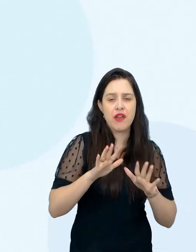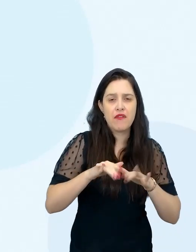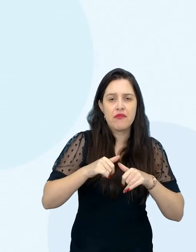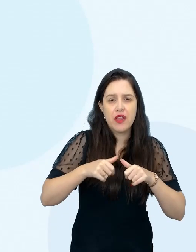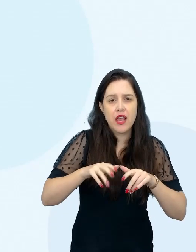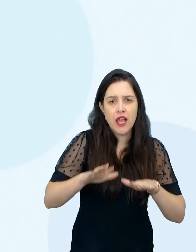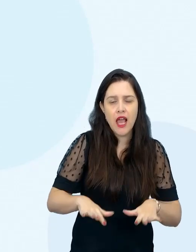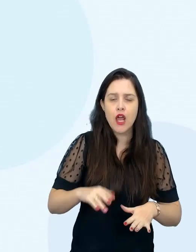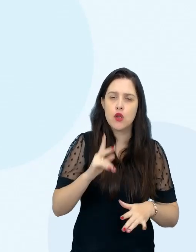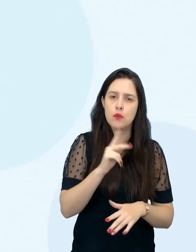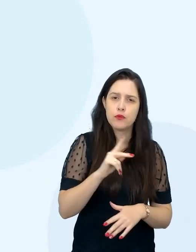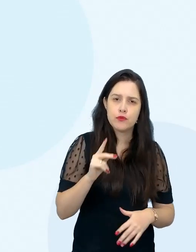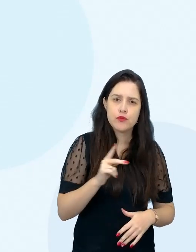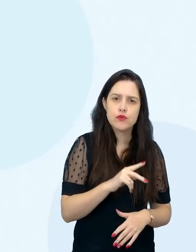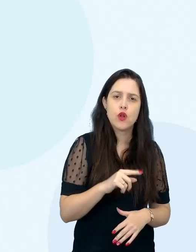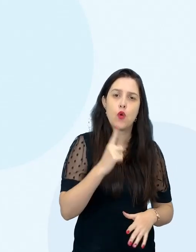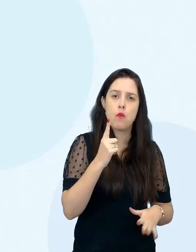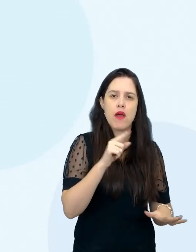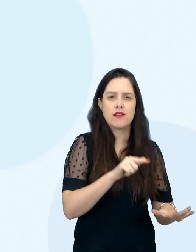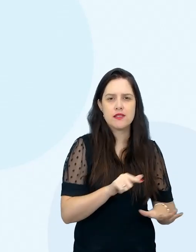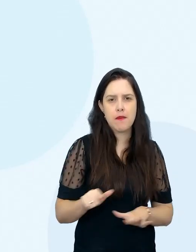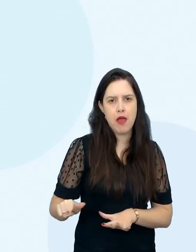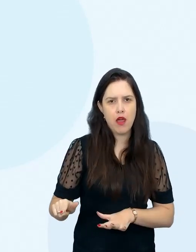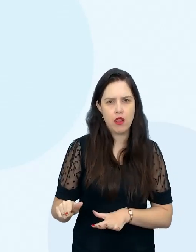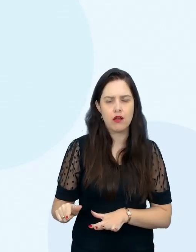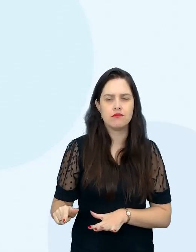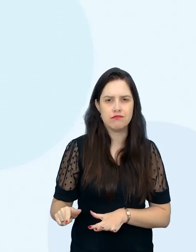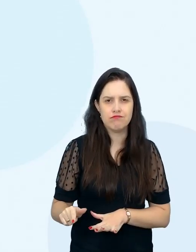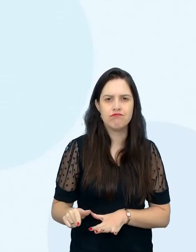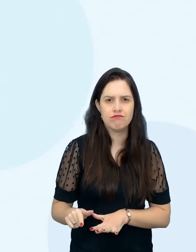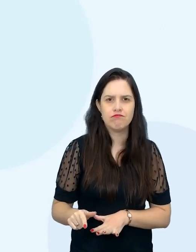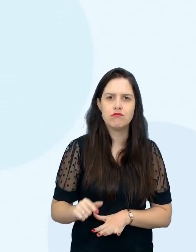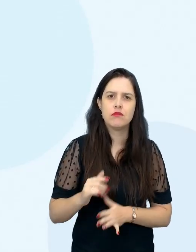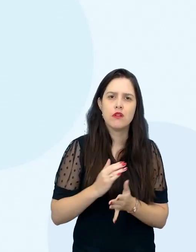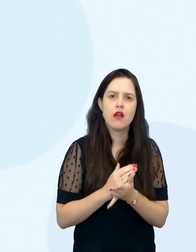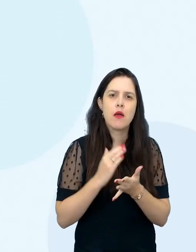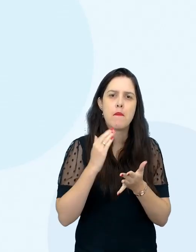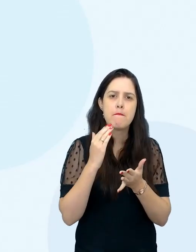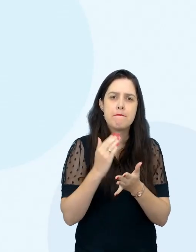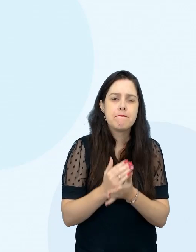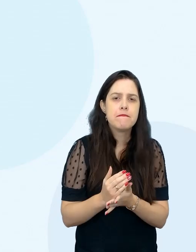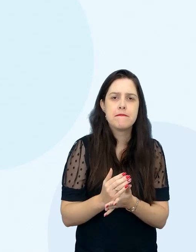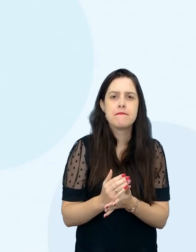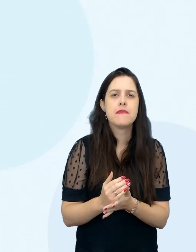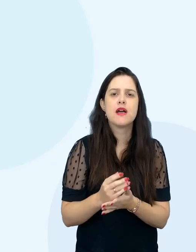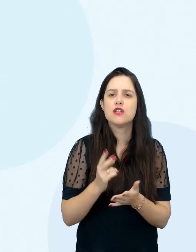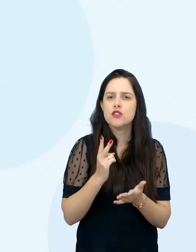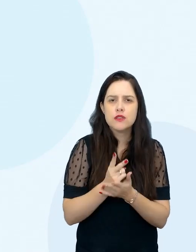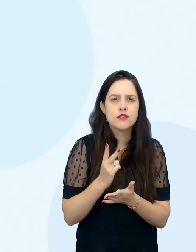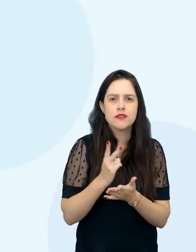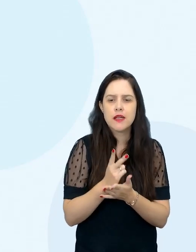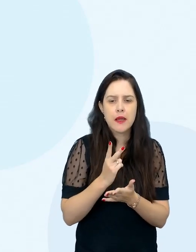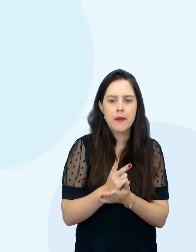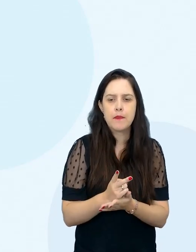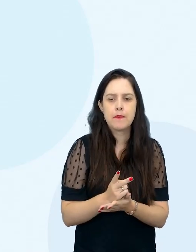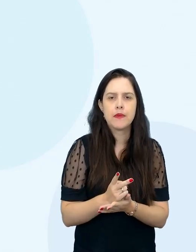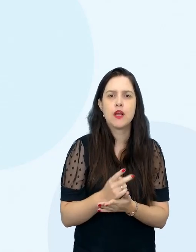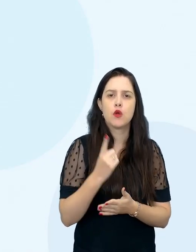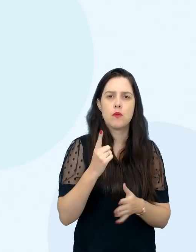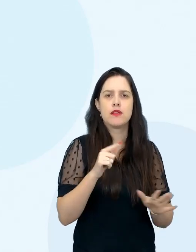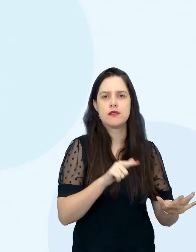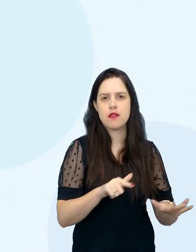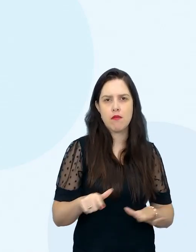do professor, é uma semana, uma aula por semana, né? Geralmente a gente tem 4 aulas de geografia na